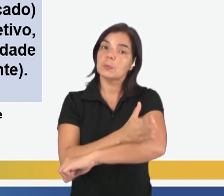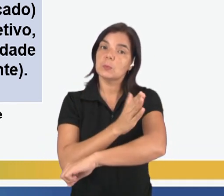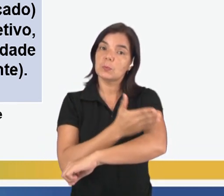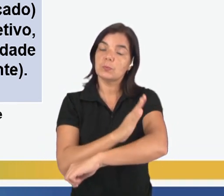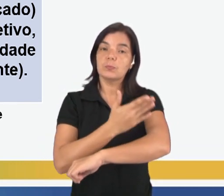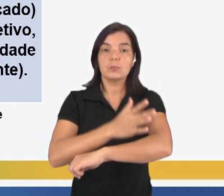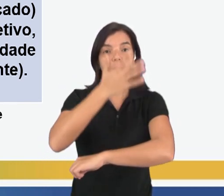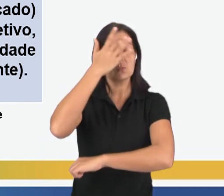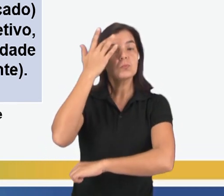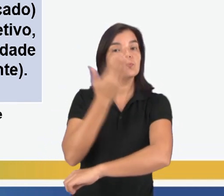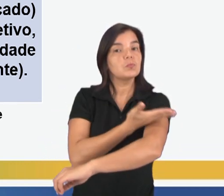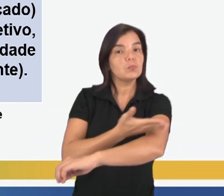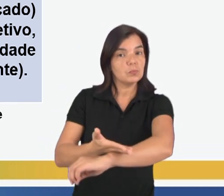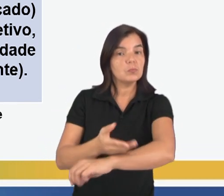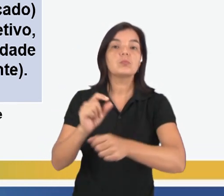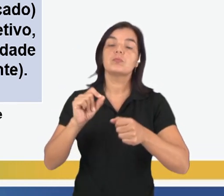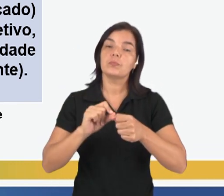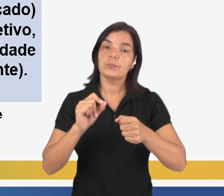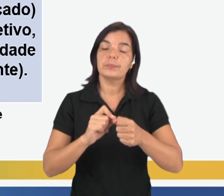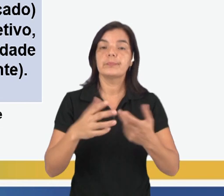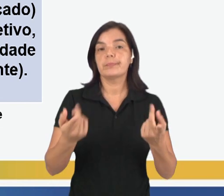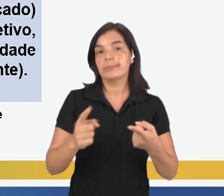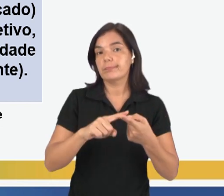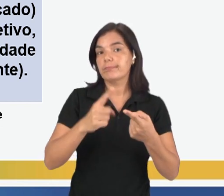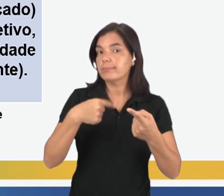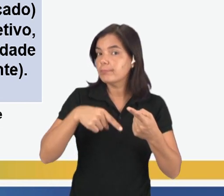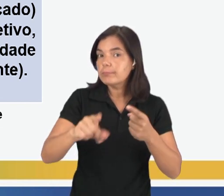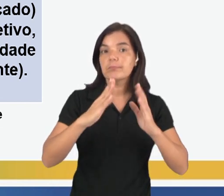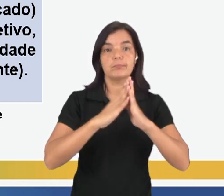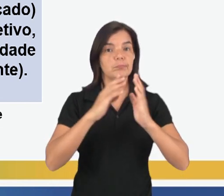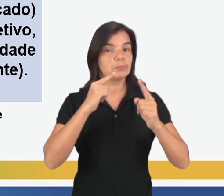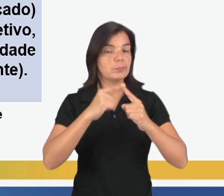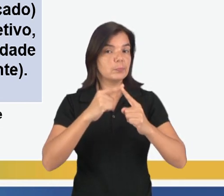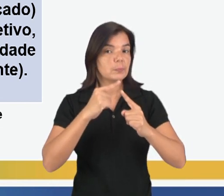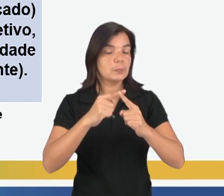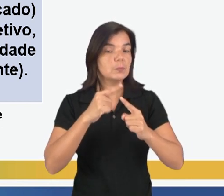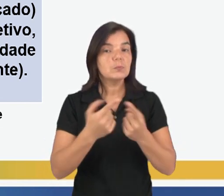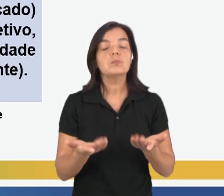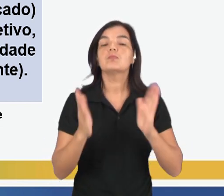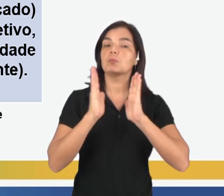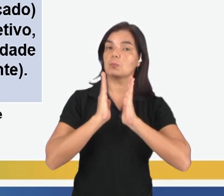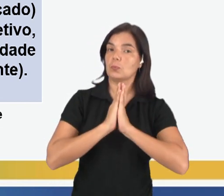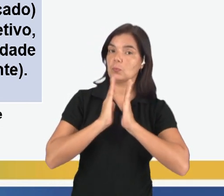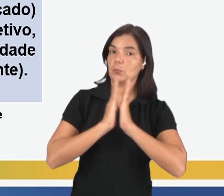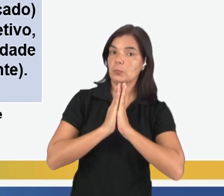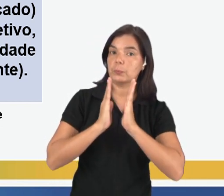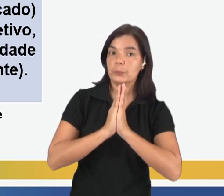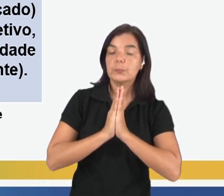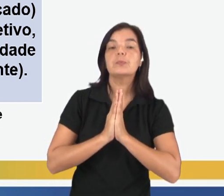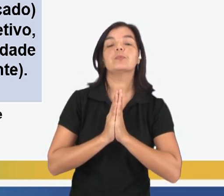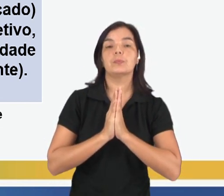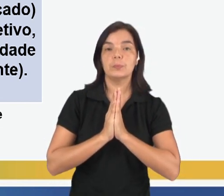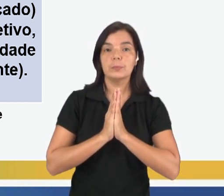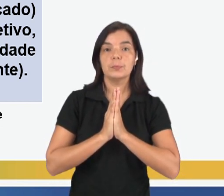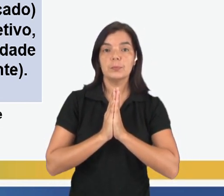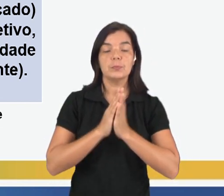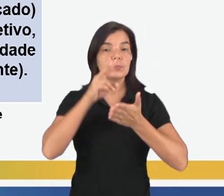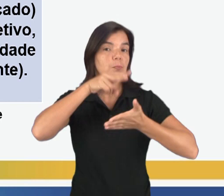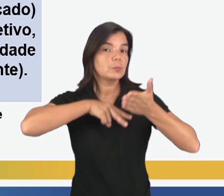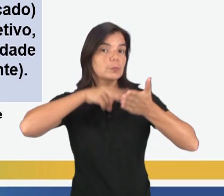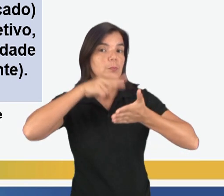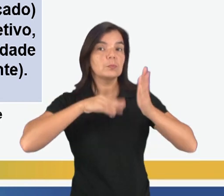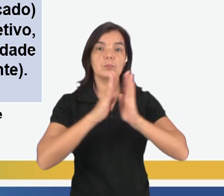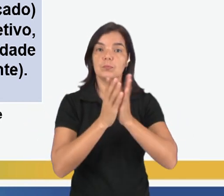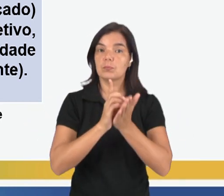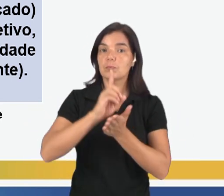que a pessoa é costumeira a fazer. Ou seja, ir para a igreja, fazer as suas rezas, fazer as suas